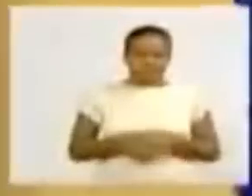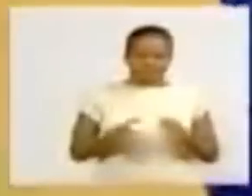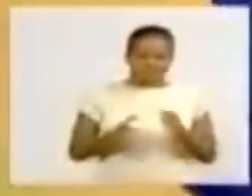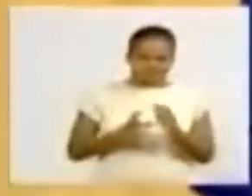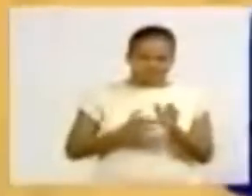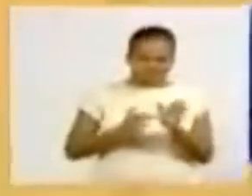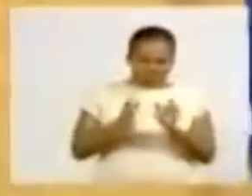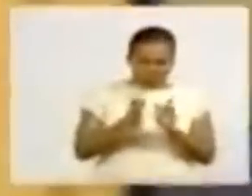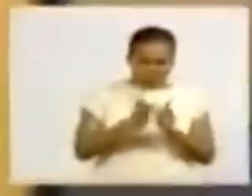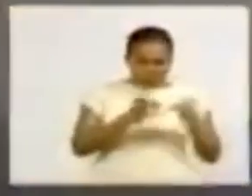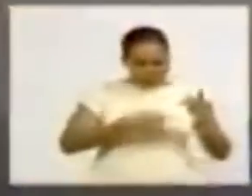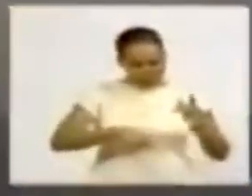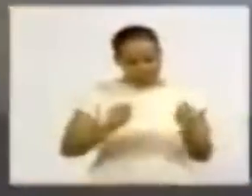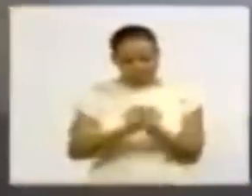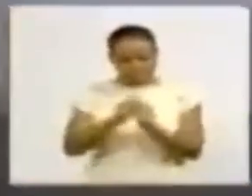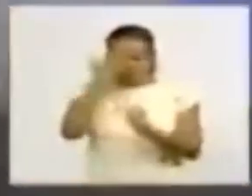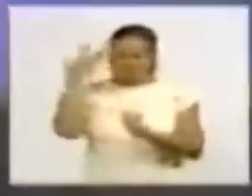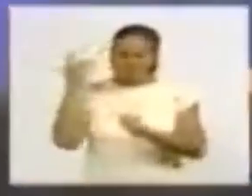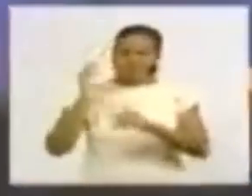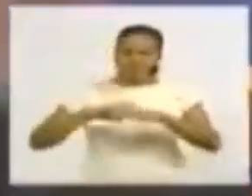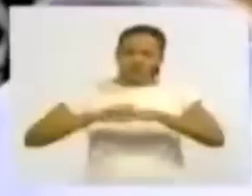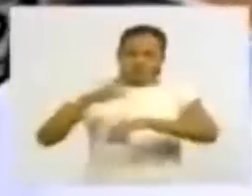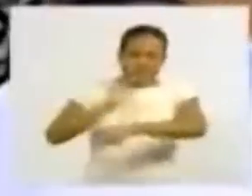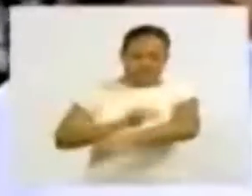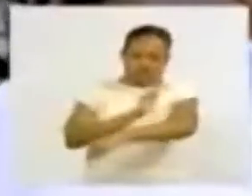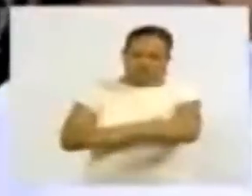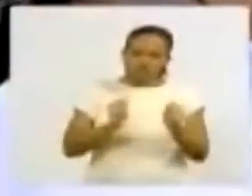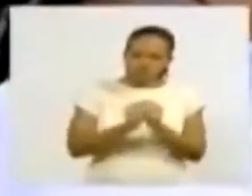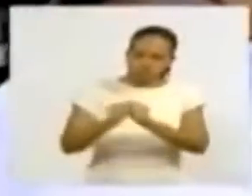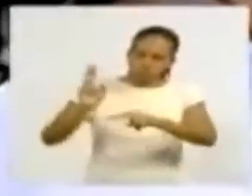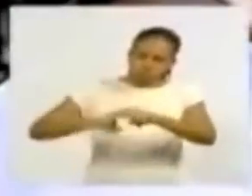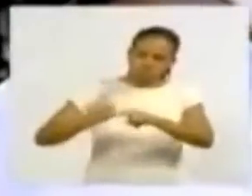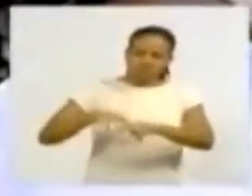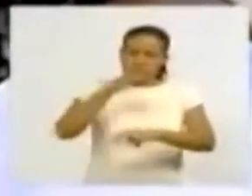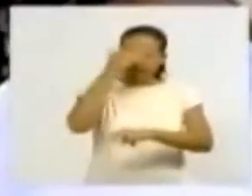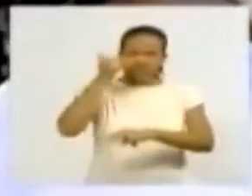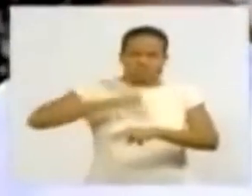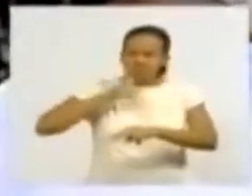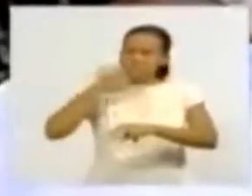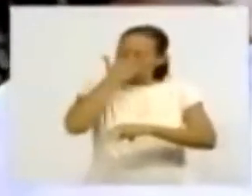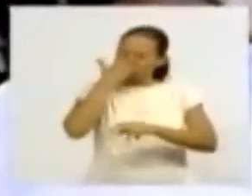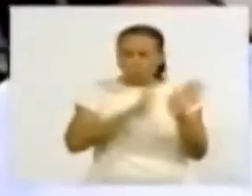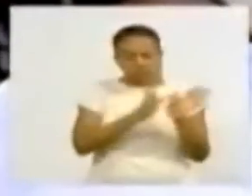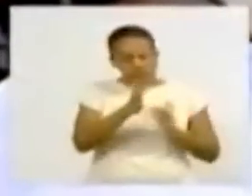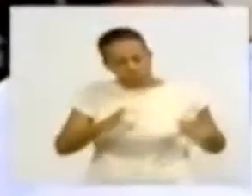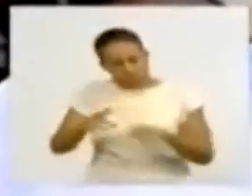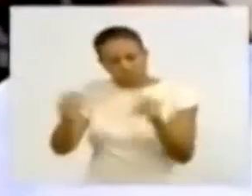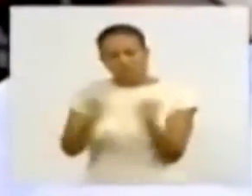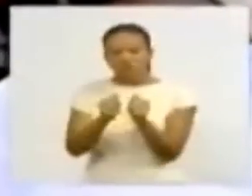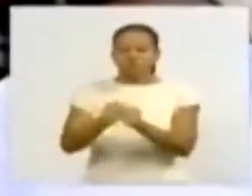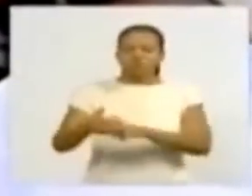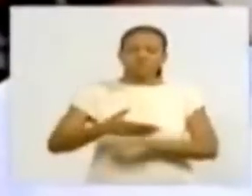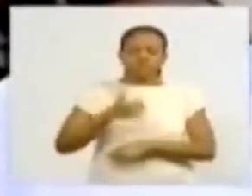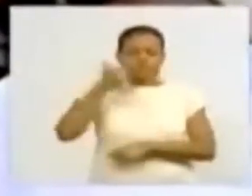muros de Jerusalém. Ele se sentava com os leprosos. Ele se sentava com as prostitutas. E ele